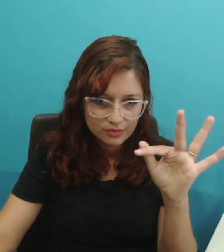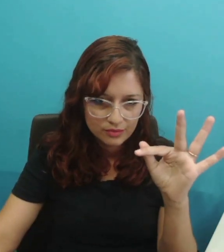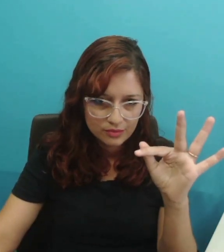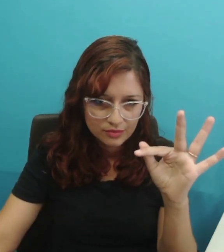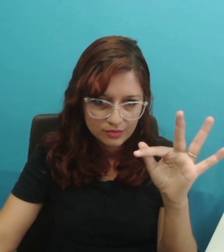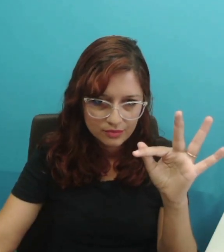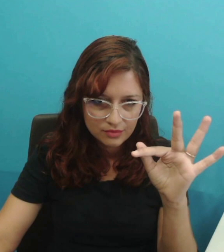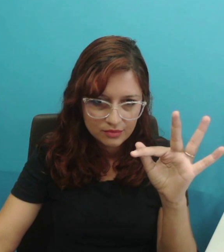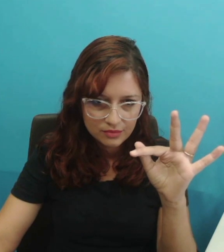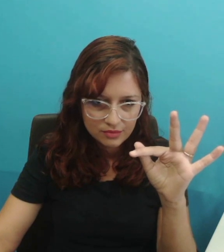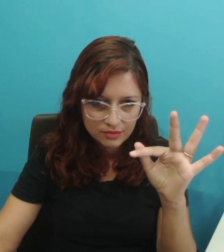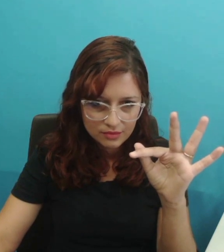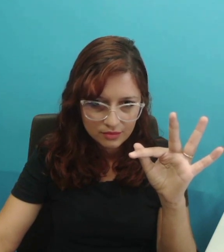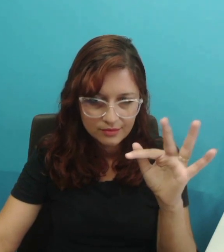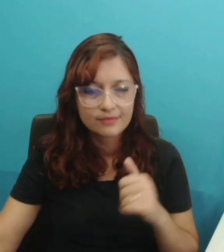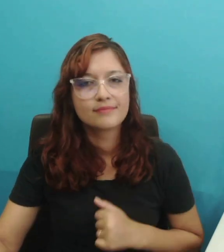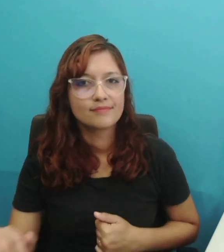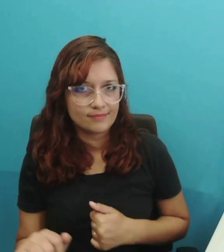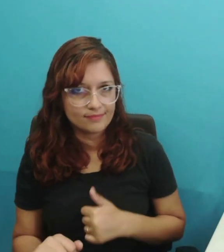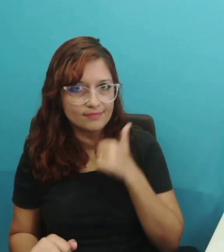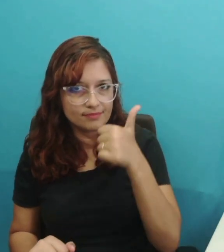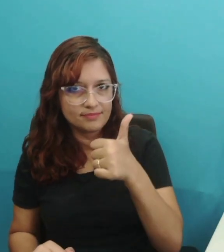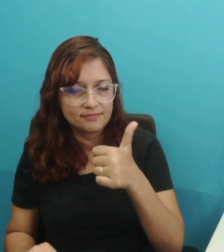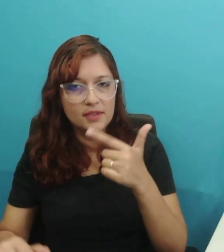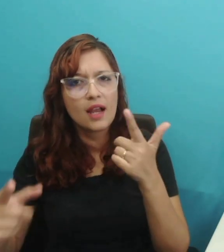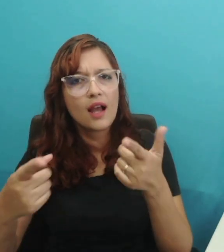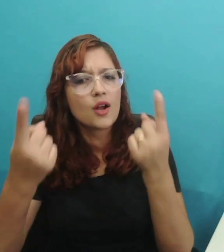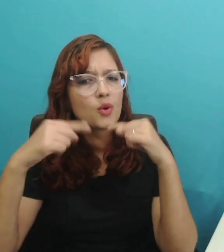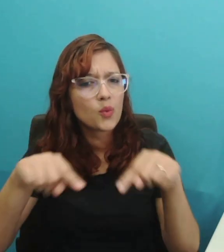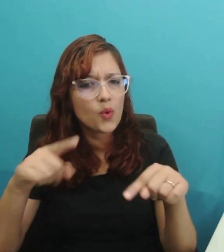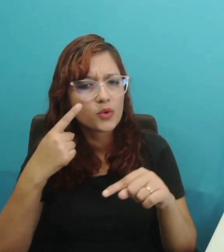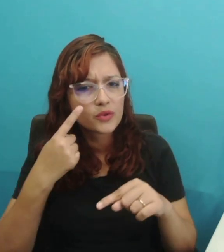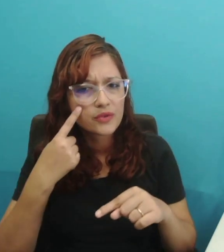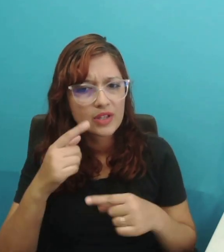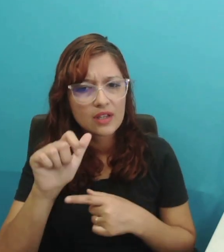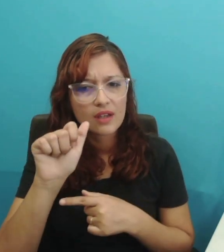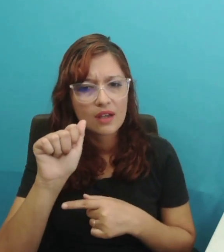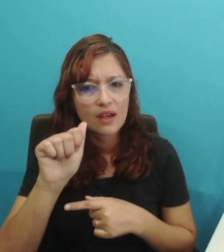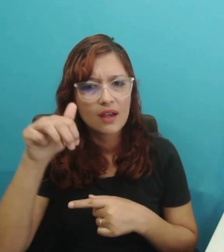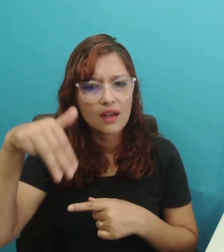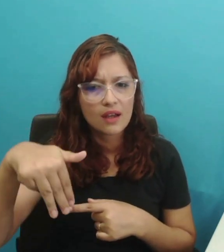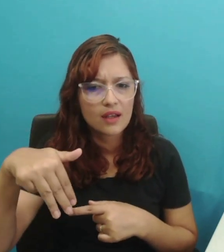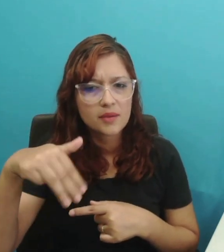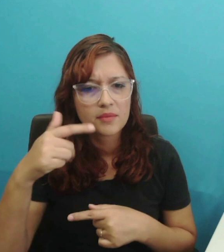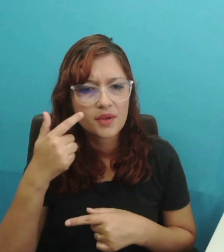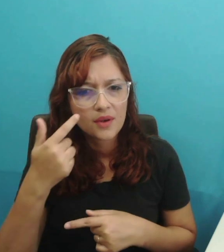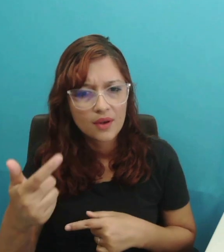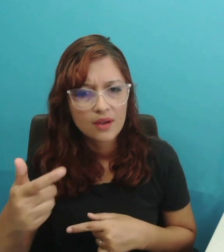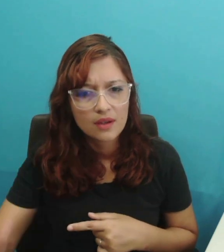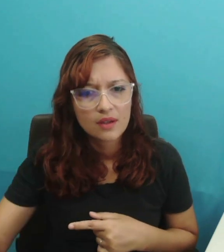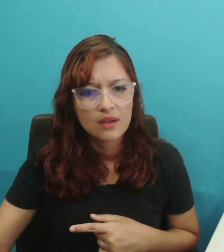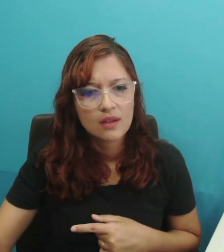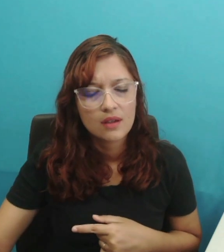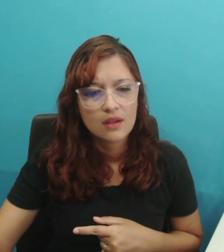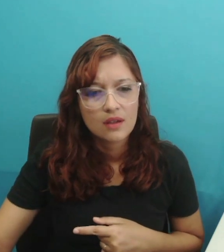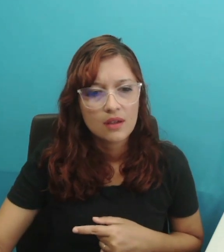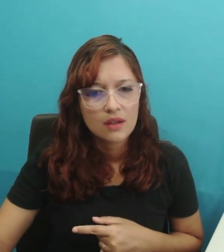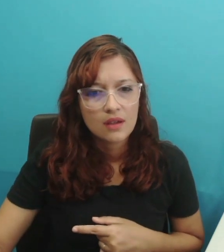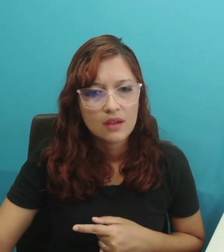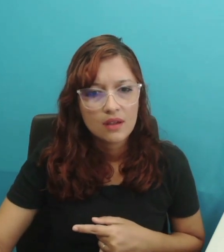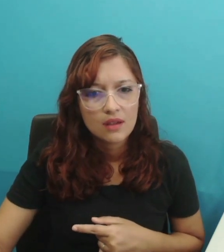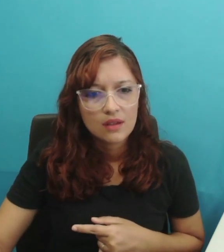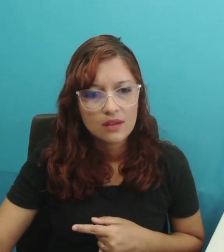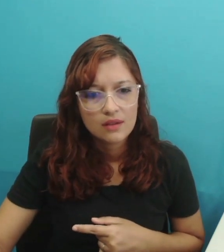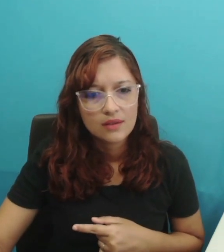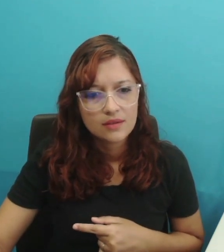Veja aí, ó, futuro do presente. E o outro, que termina com a